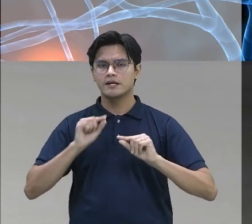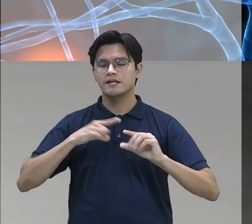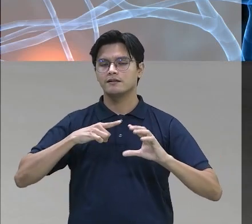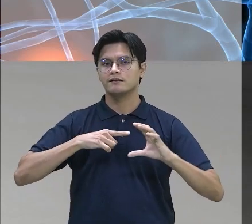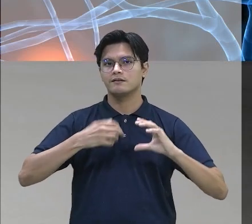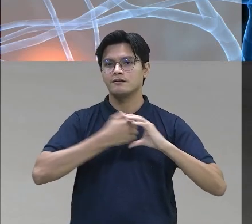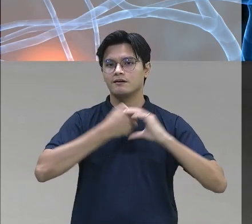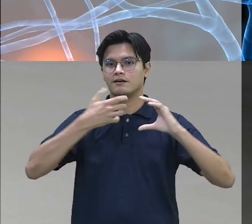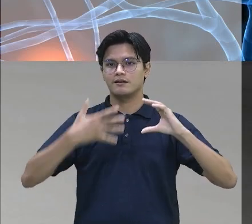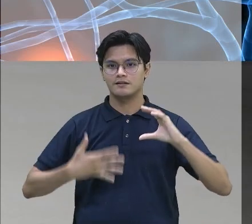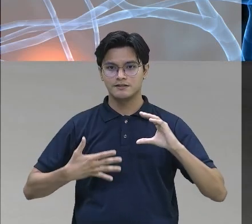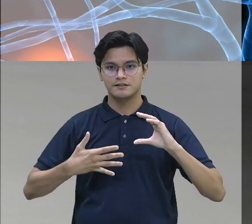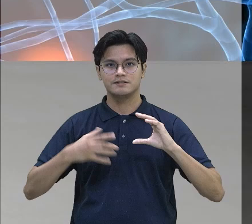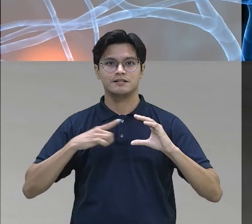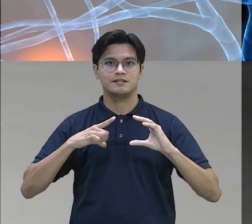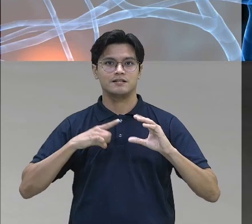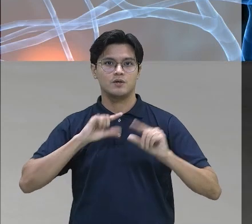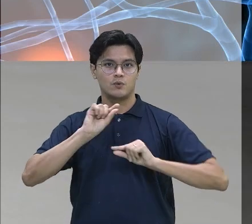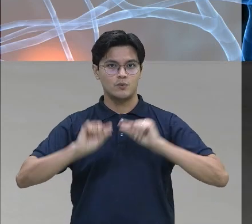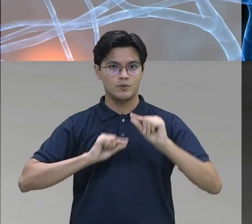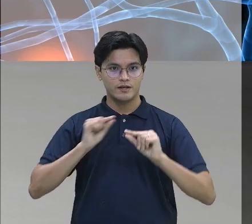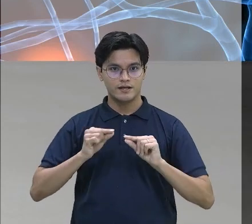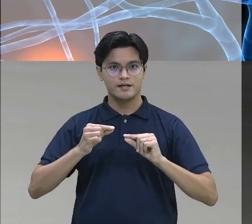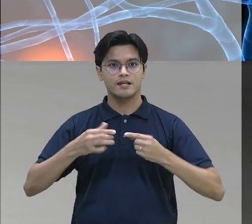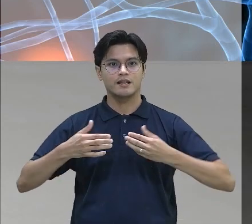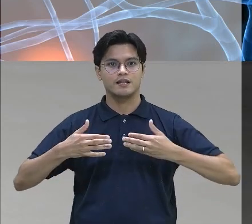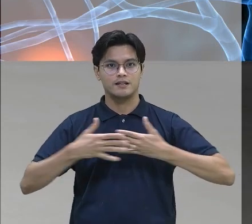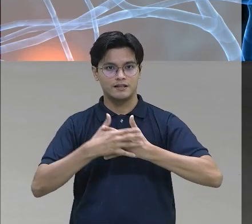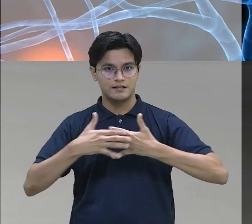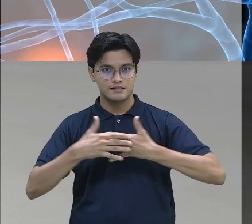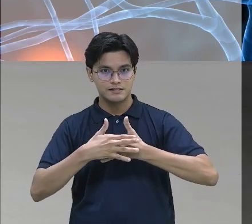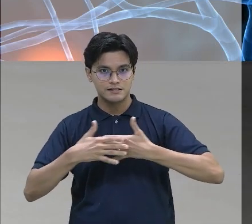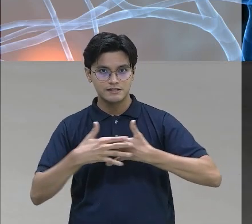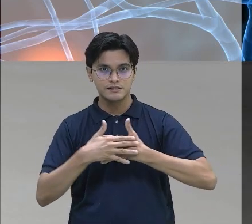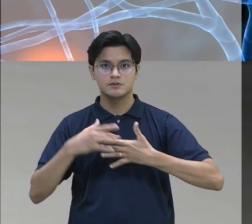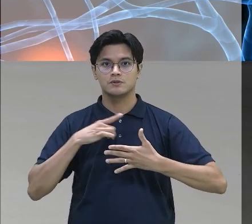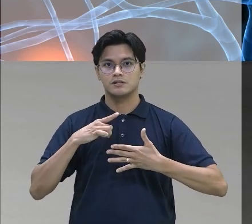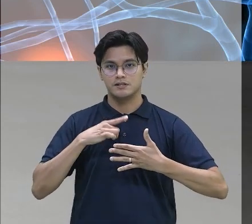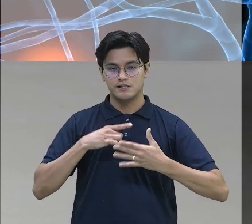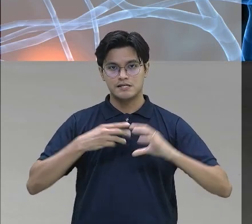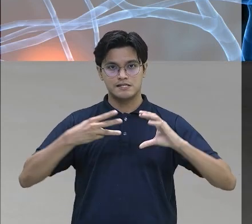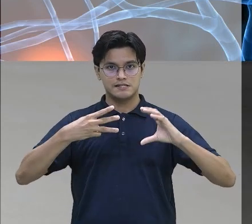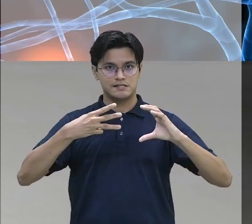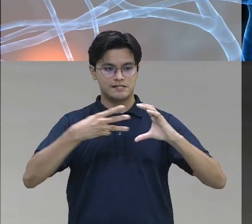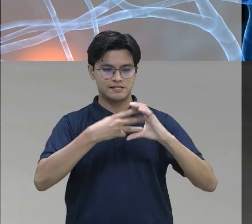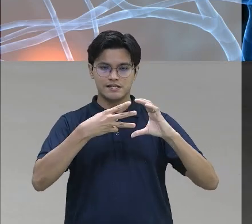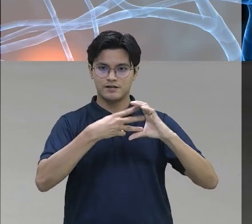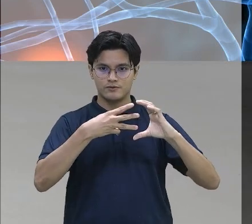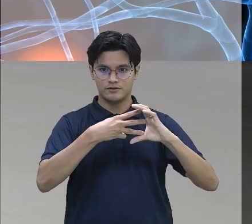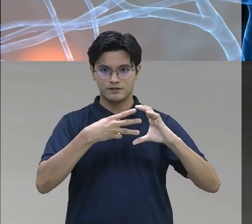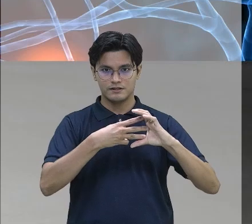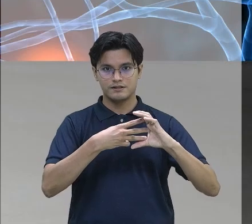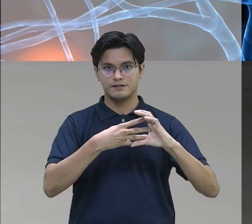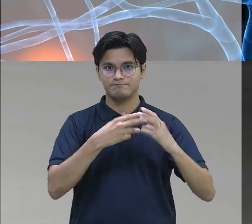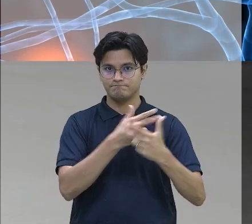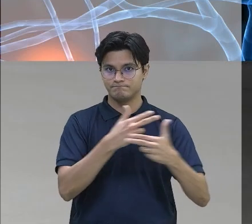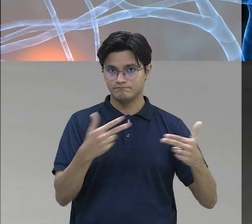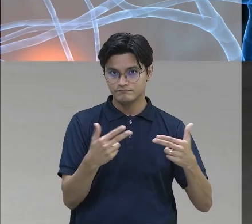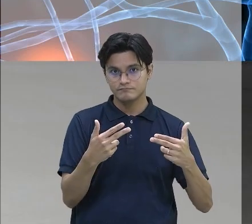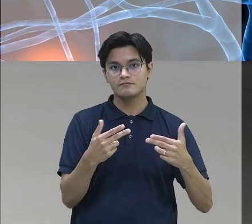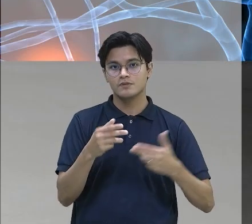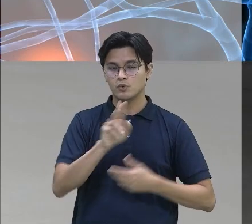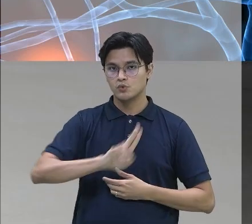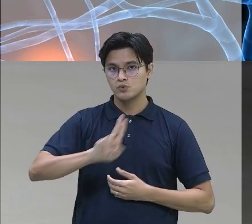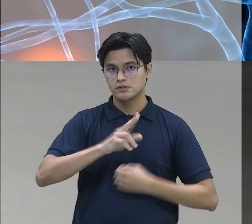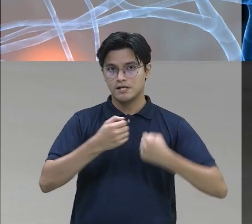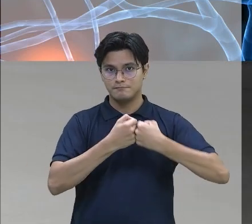caracterizado basicamente por ser o tecido onde tem células contidas nele, que vão trabalhar a questão das sinapses, que